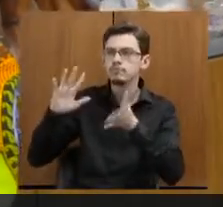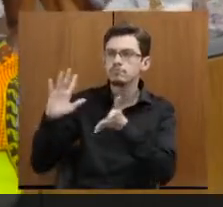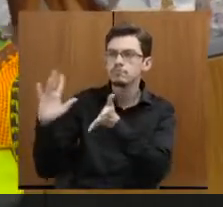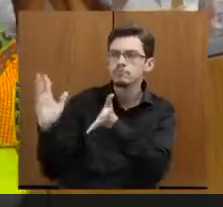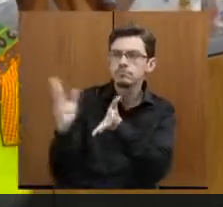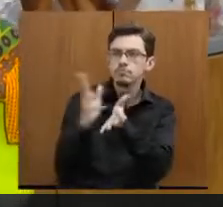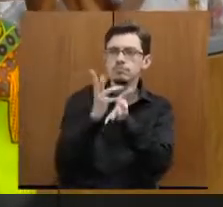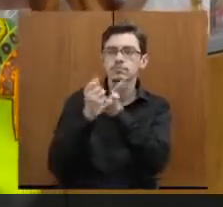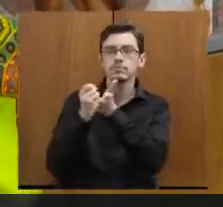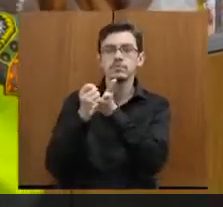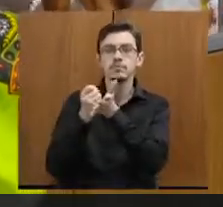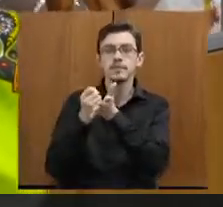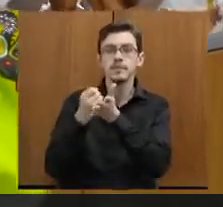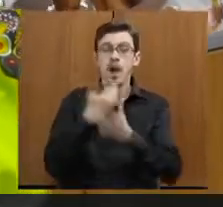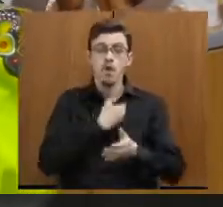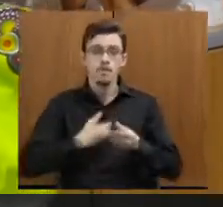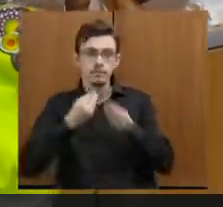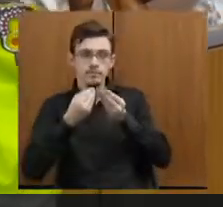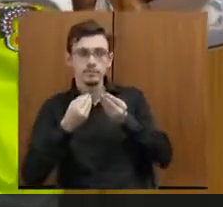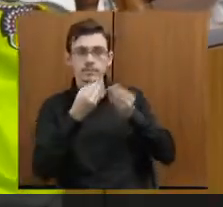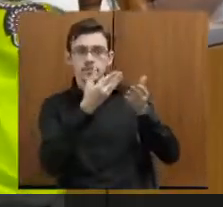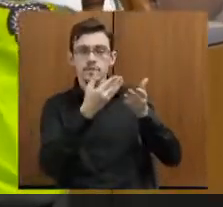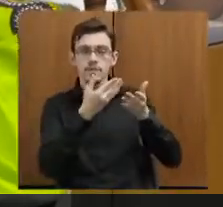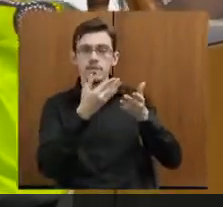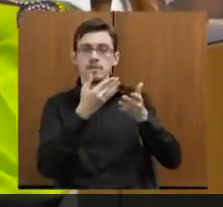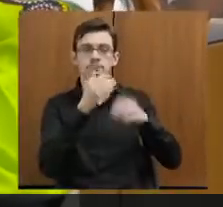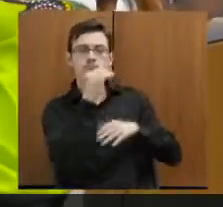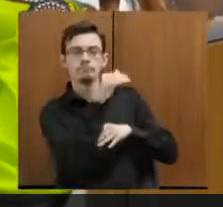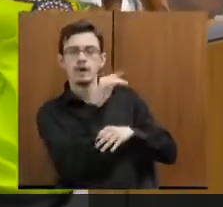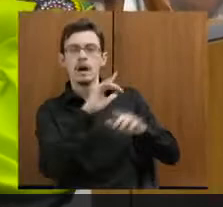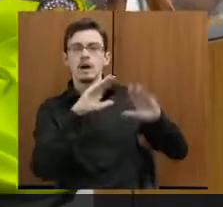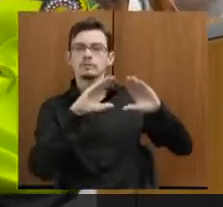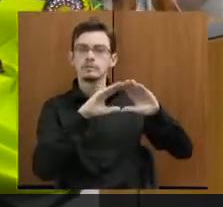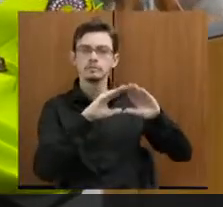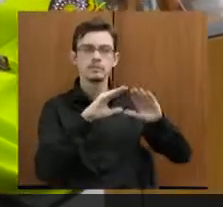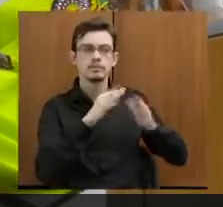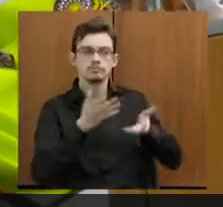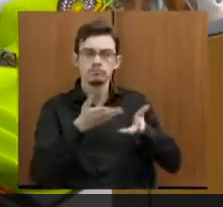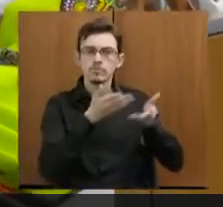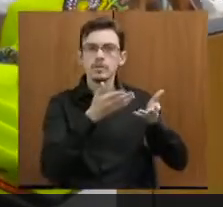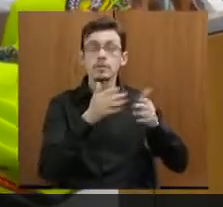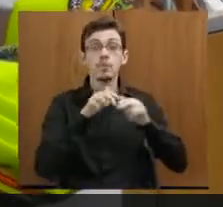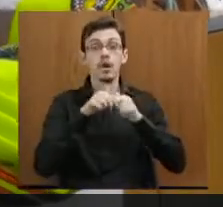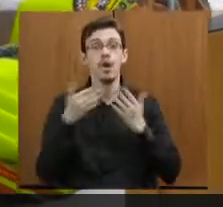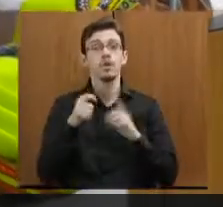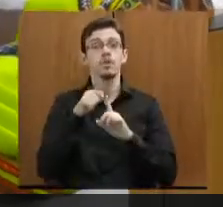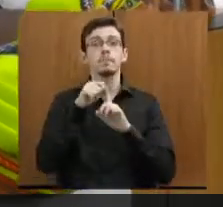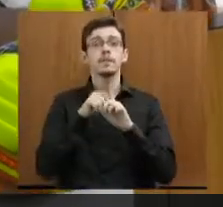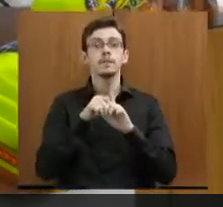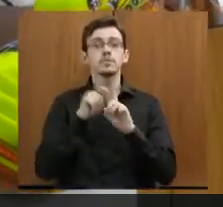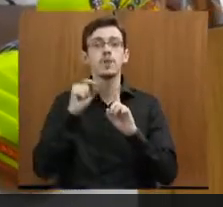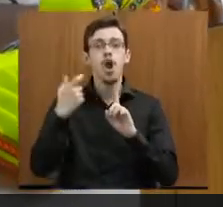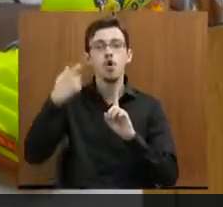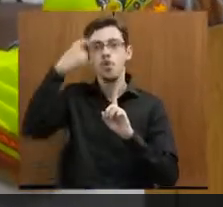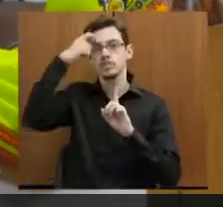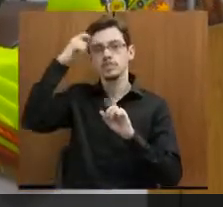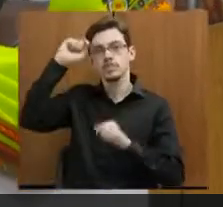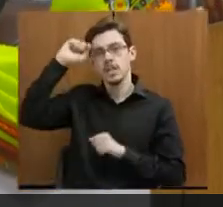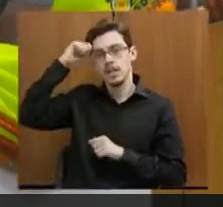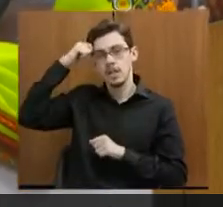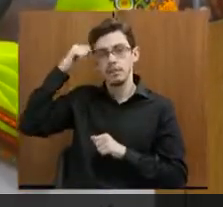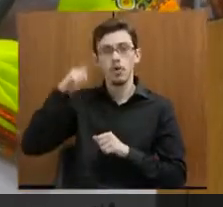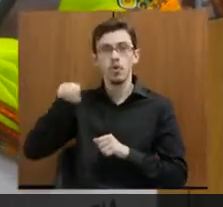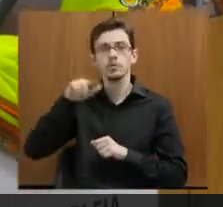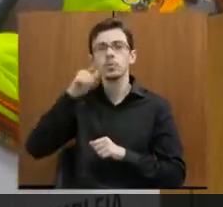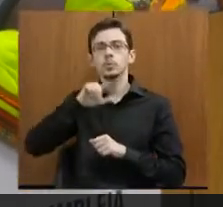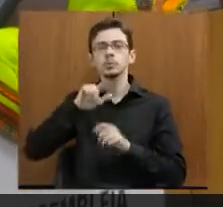provocar o governo do estado provocar a casa Legislativa nesse mês da consciência negra para encontrar